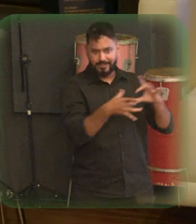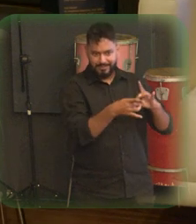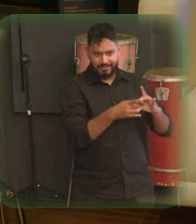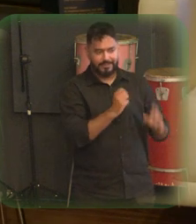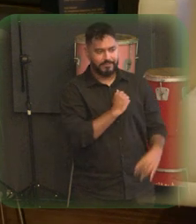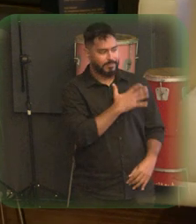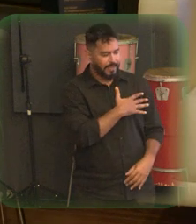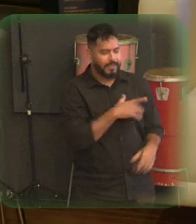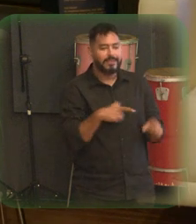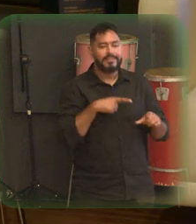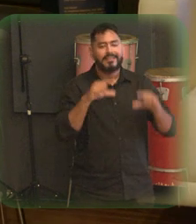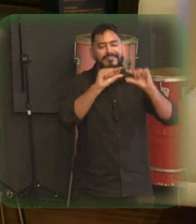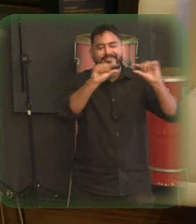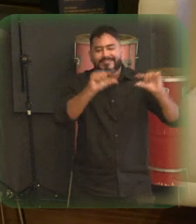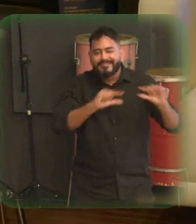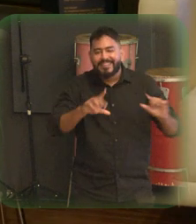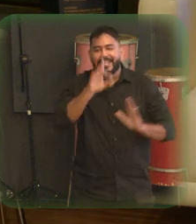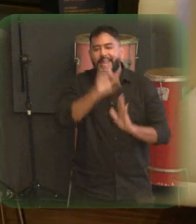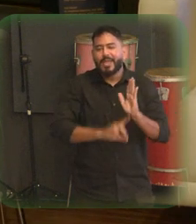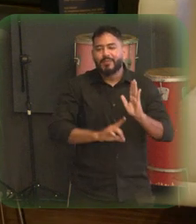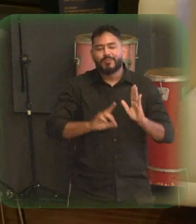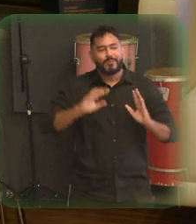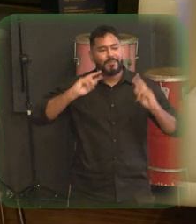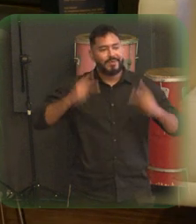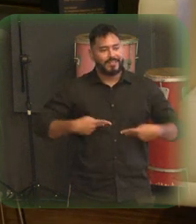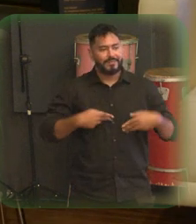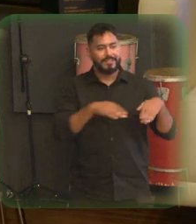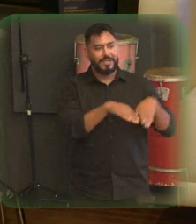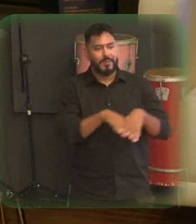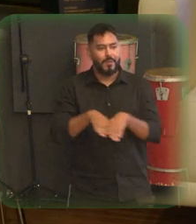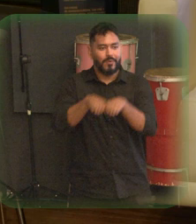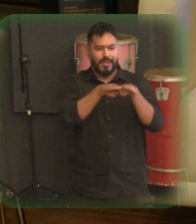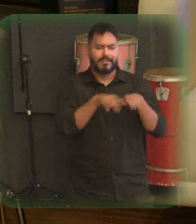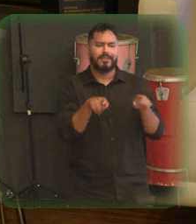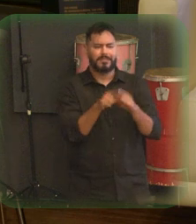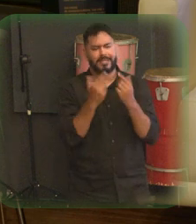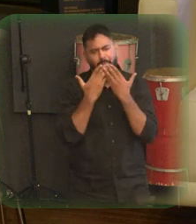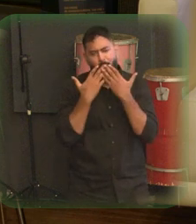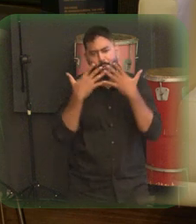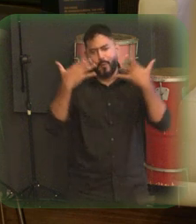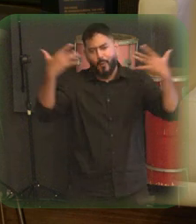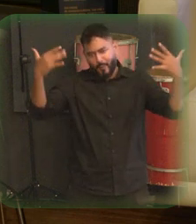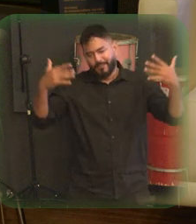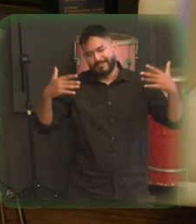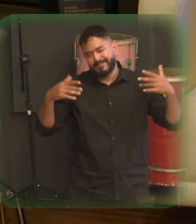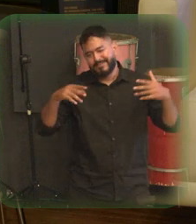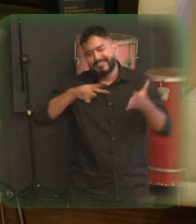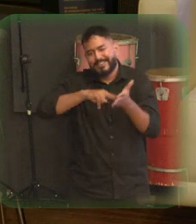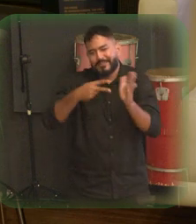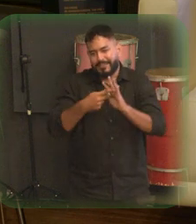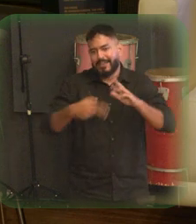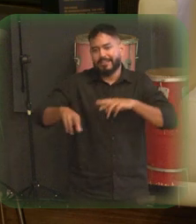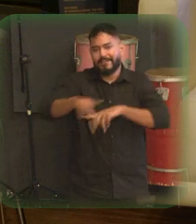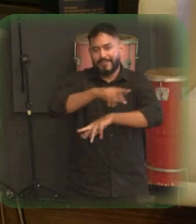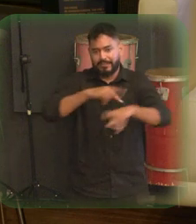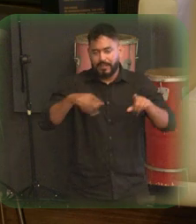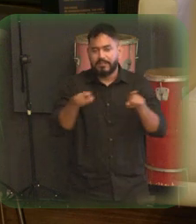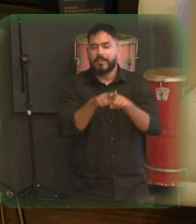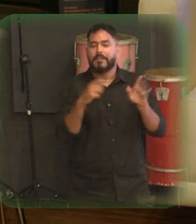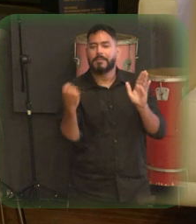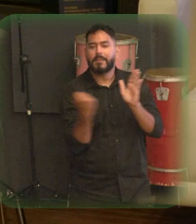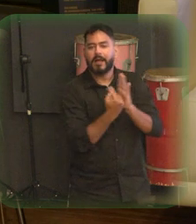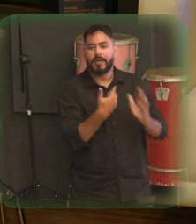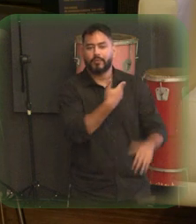Humanos e Igualdade, com diversas cores, que quer expressar bem essa questão da diversidade, e com as marcas do governo